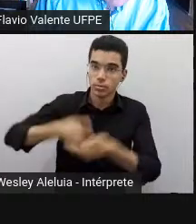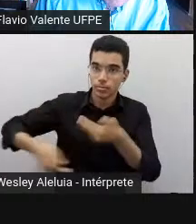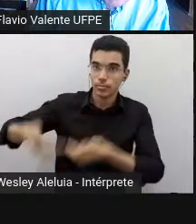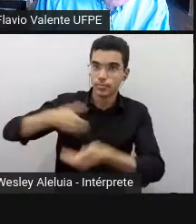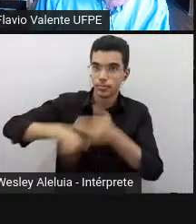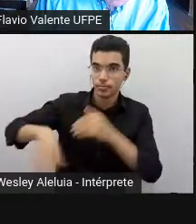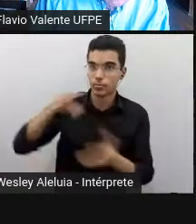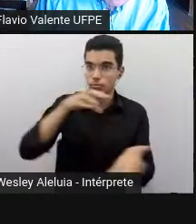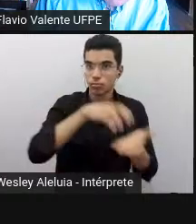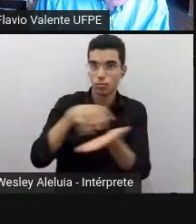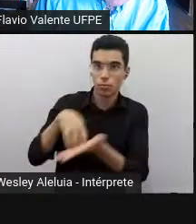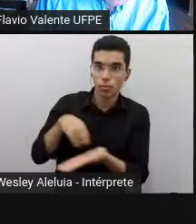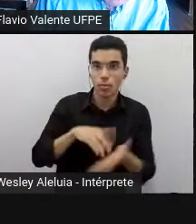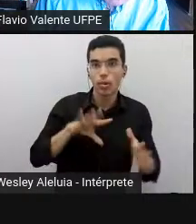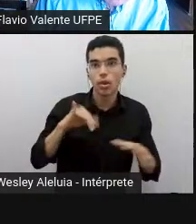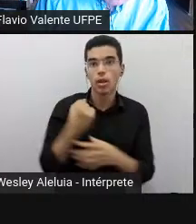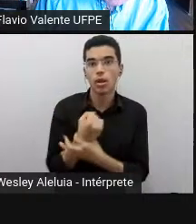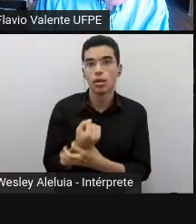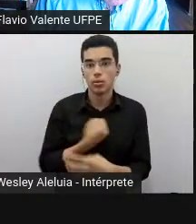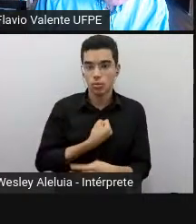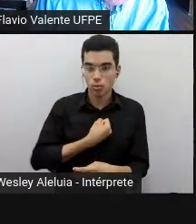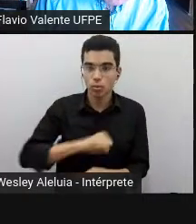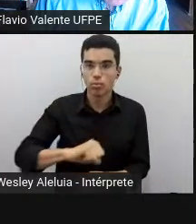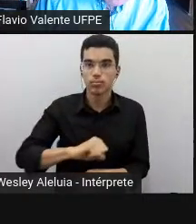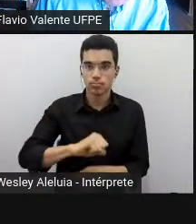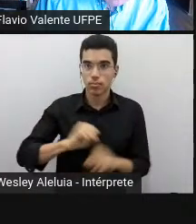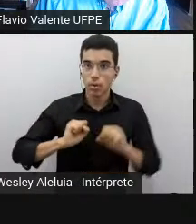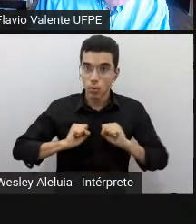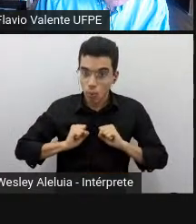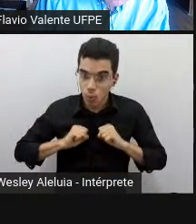governamentais para garantir um combate à fome efetivo. Próximo.